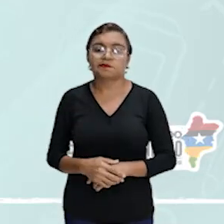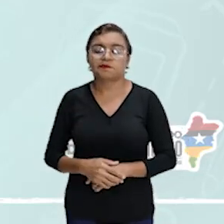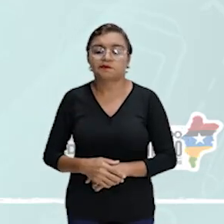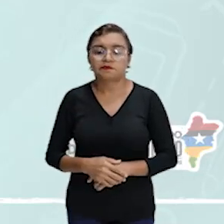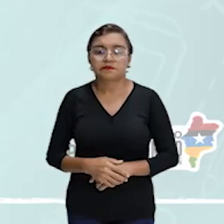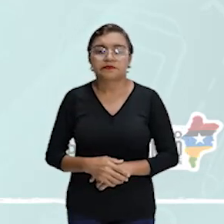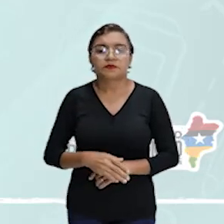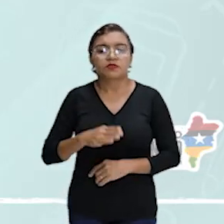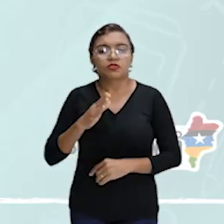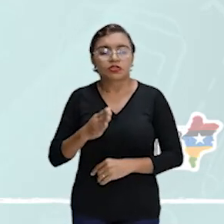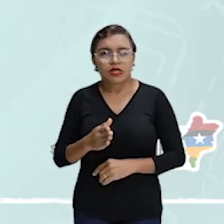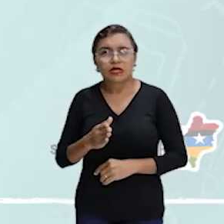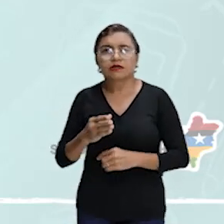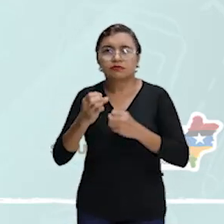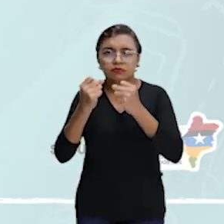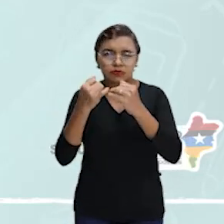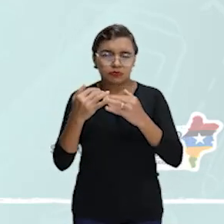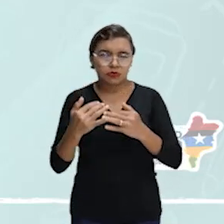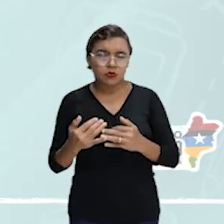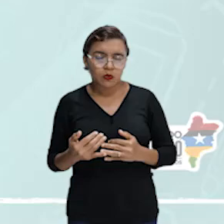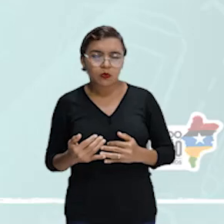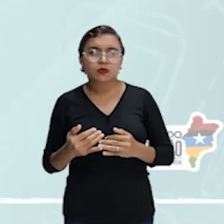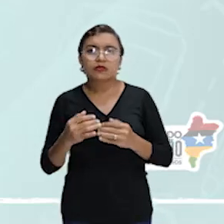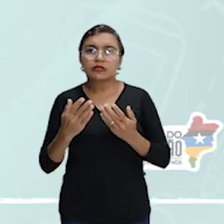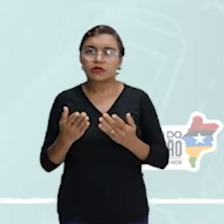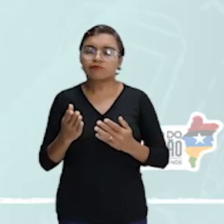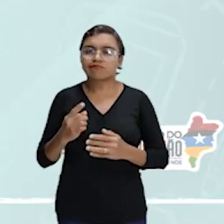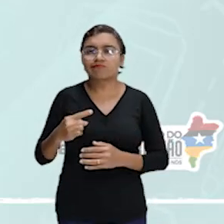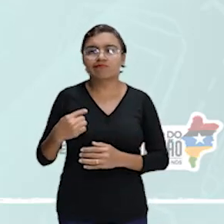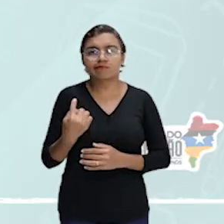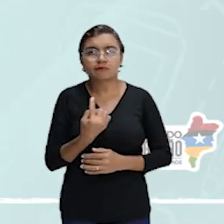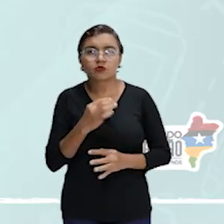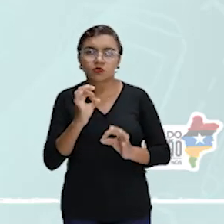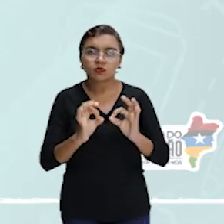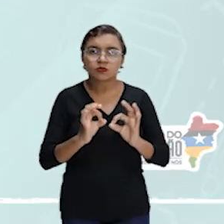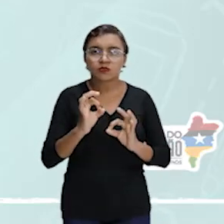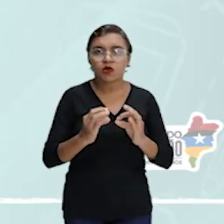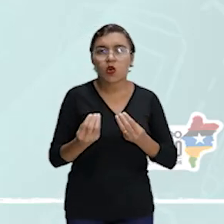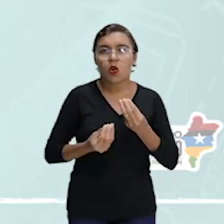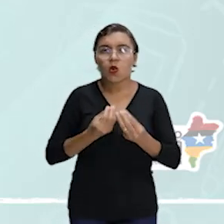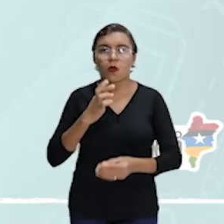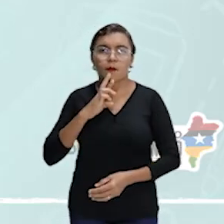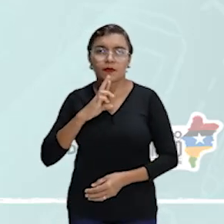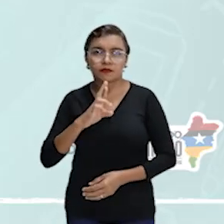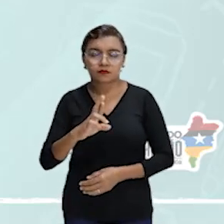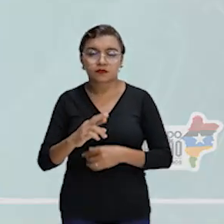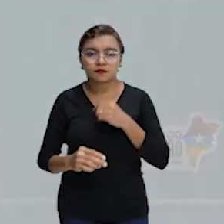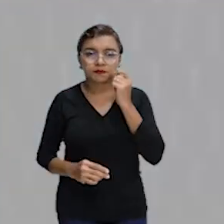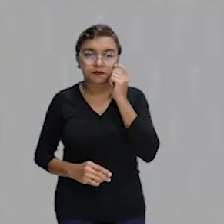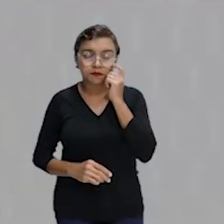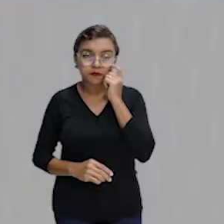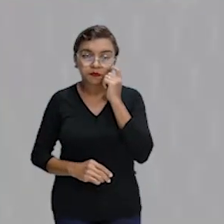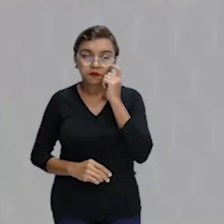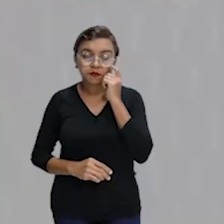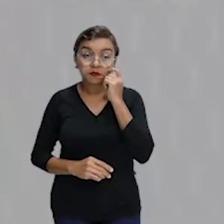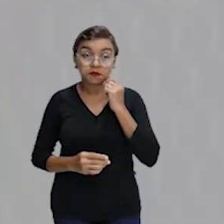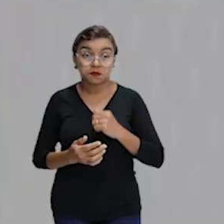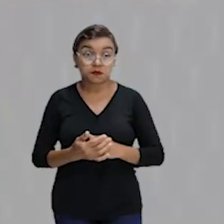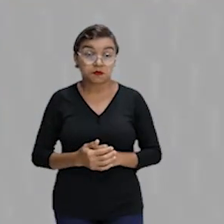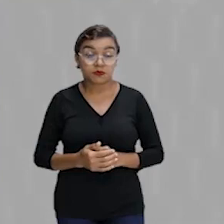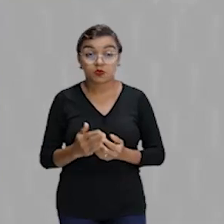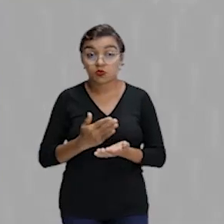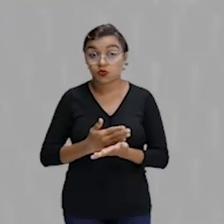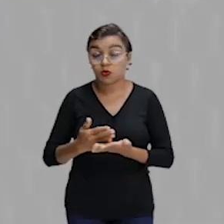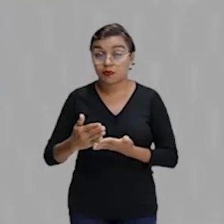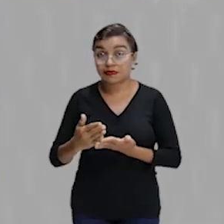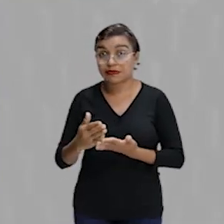que foi dado e o que foi pedido, para a gente se organizar para encontrar a resposta, tá bom? Então,